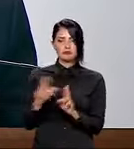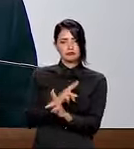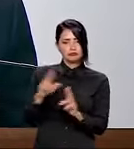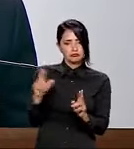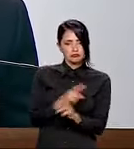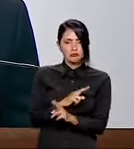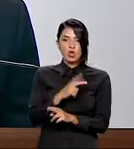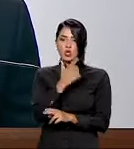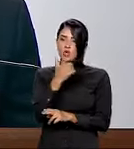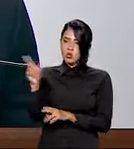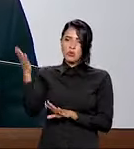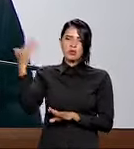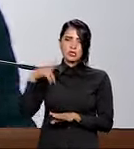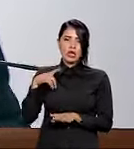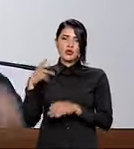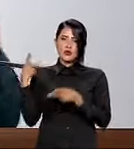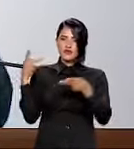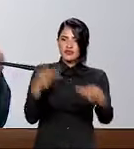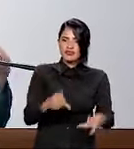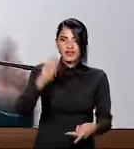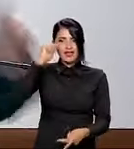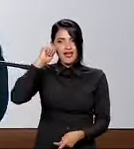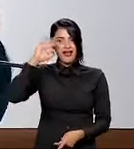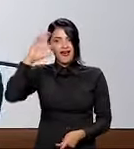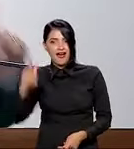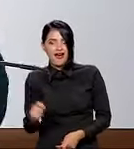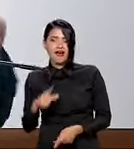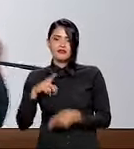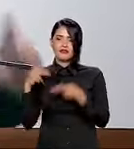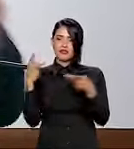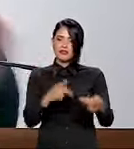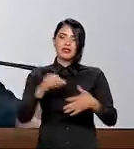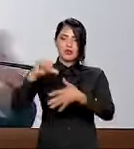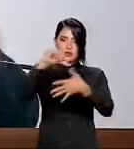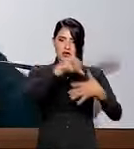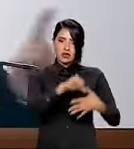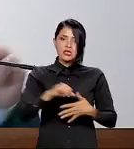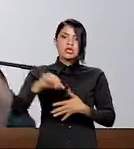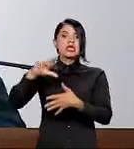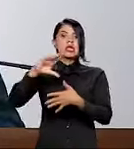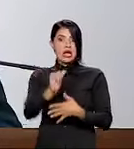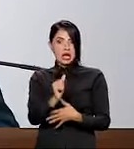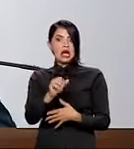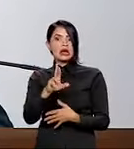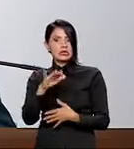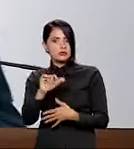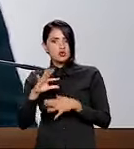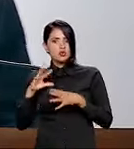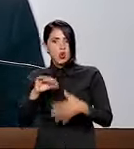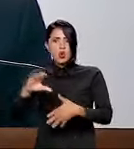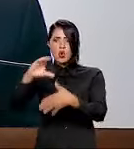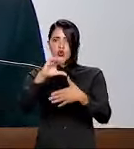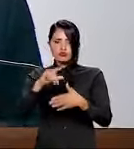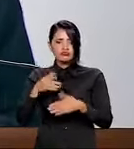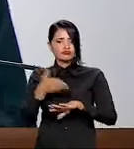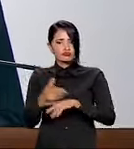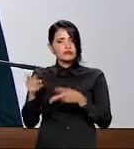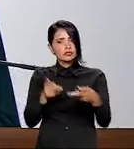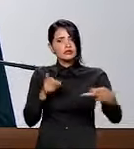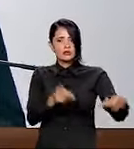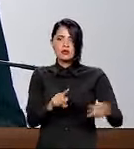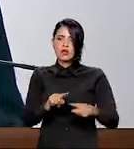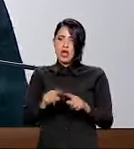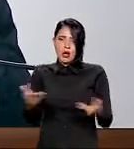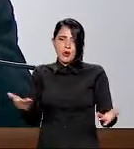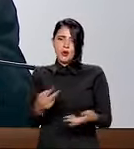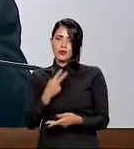Eu, no outro mandato, visitei muita África, visitei todos os países da América do Sul e do Caribe, todos, sem distinção. Agora não vai